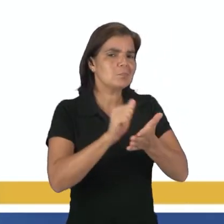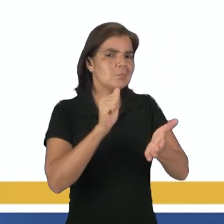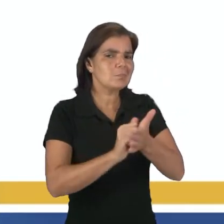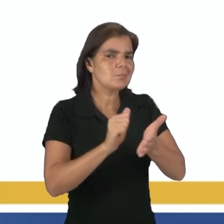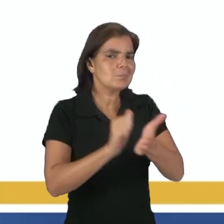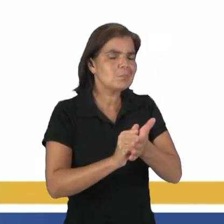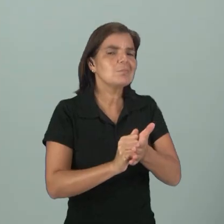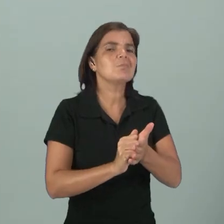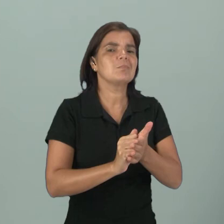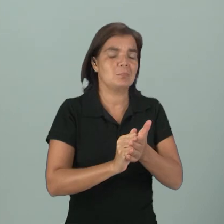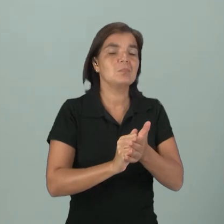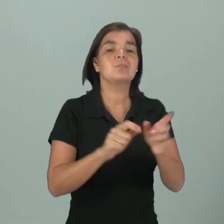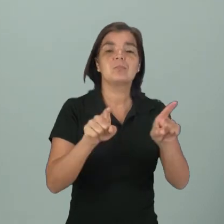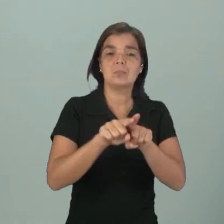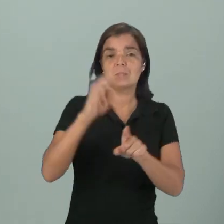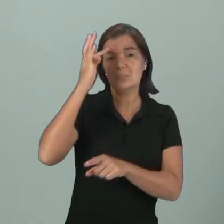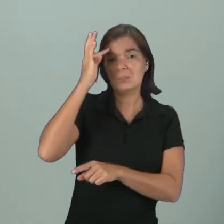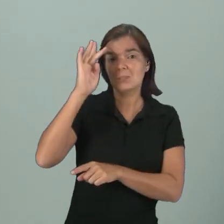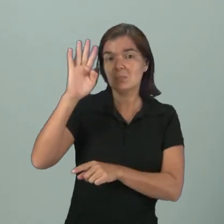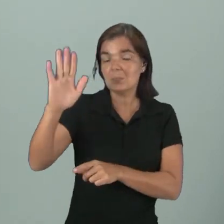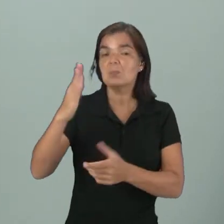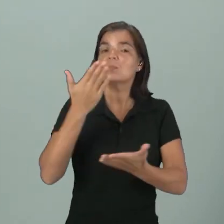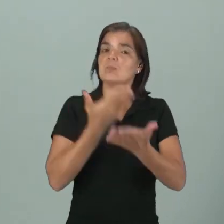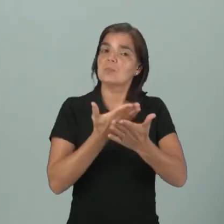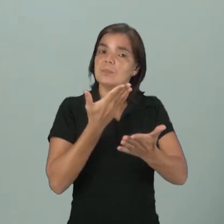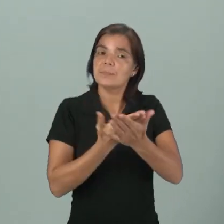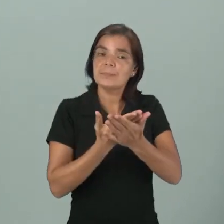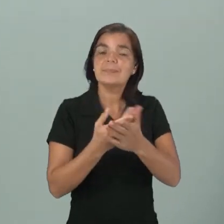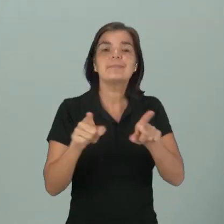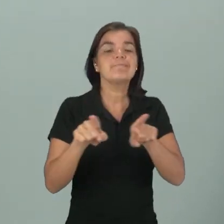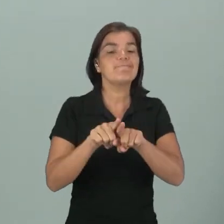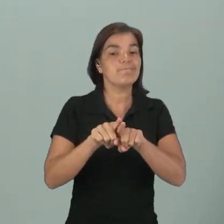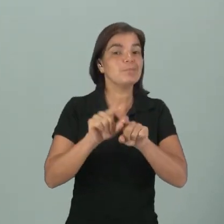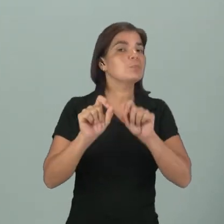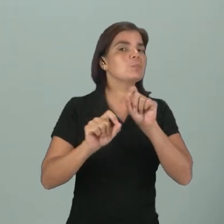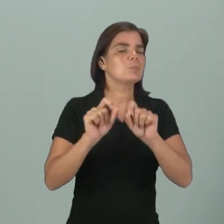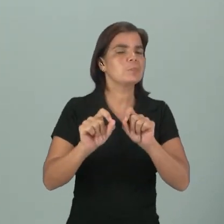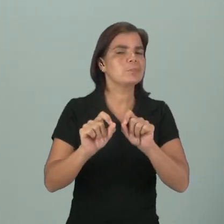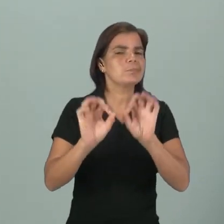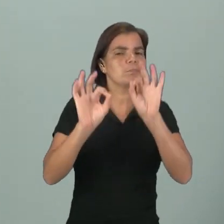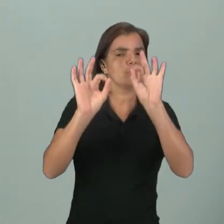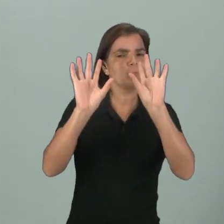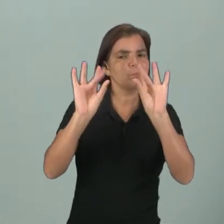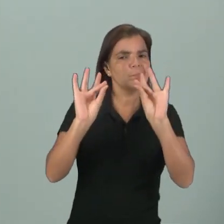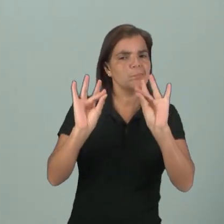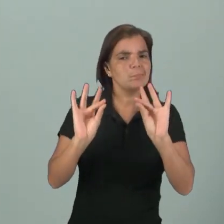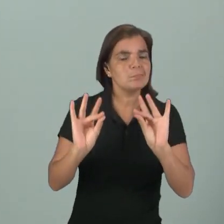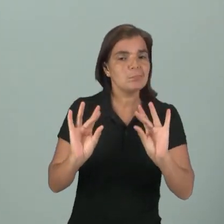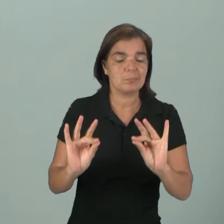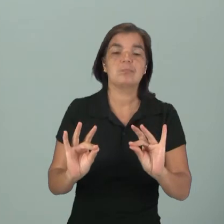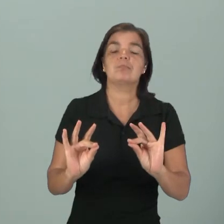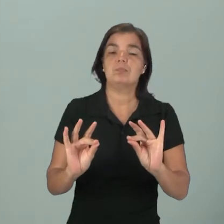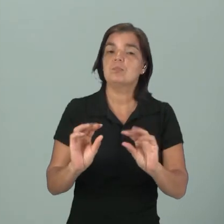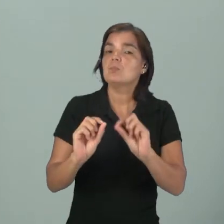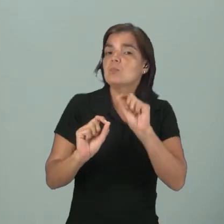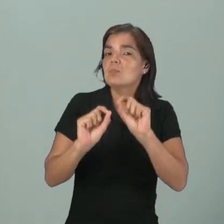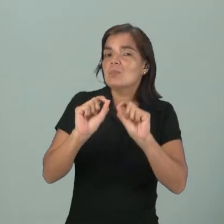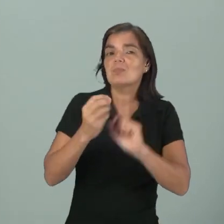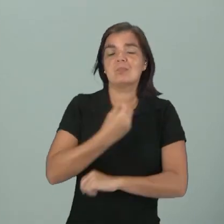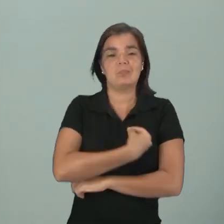autores, alguns teóricos, alguns estudiosos acabaram ponderando como sendo um modo de